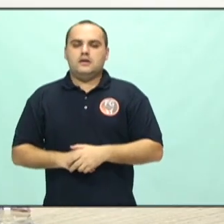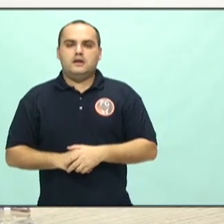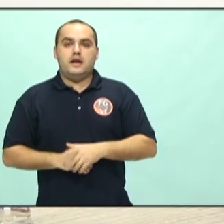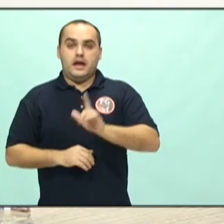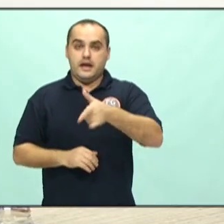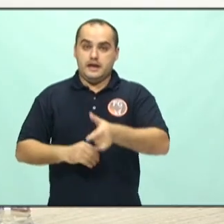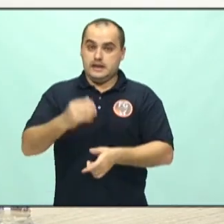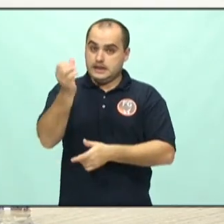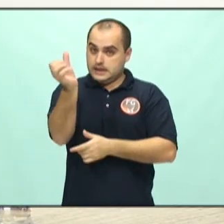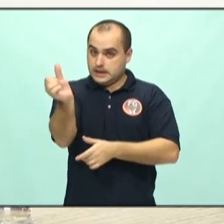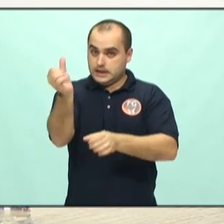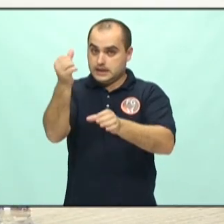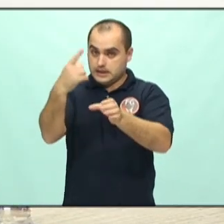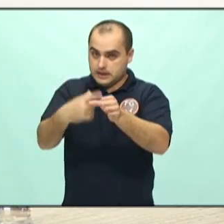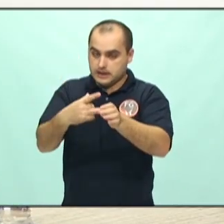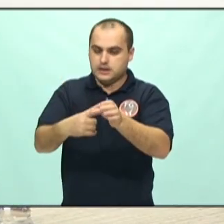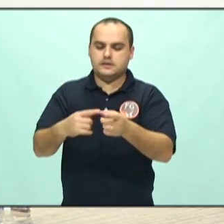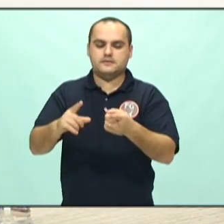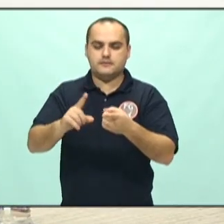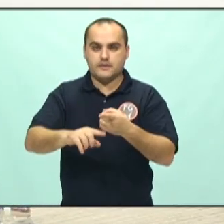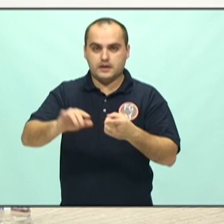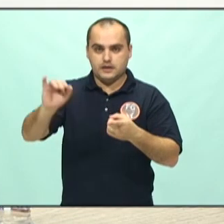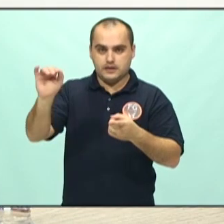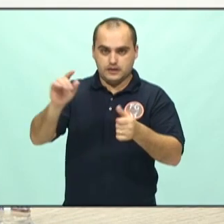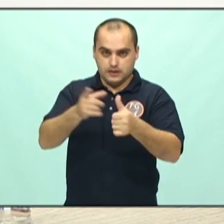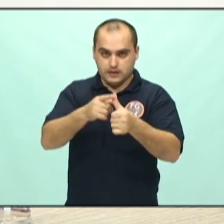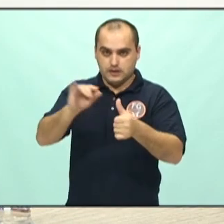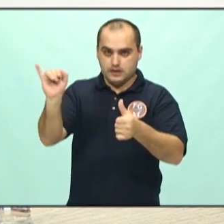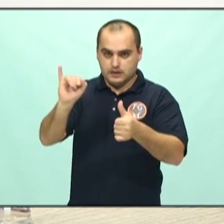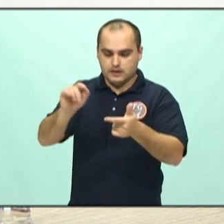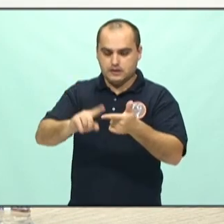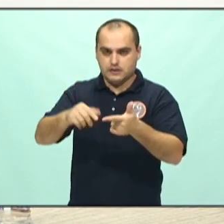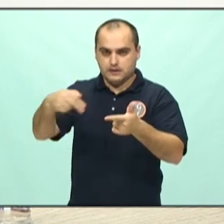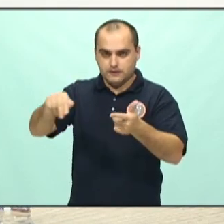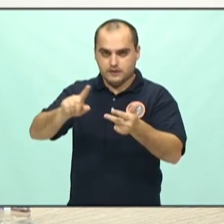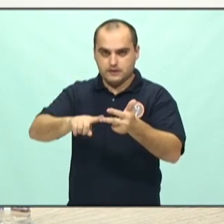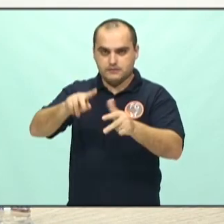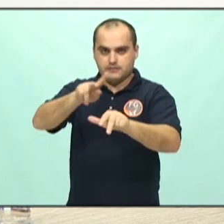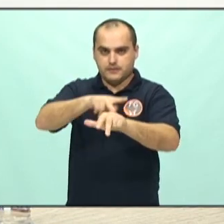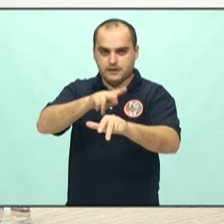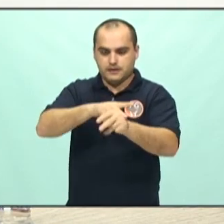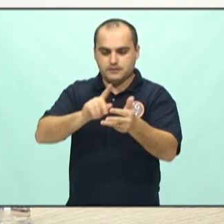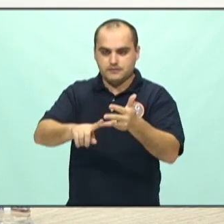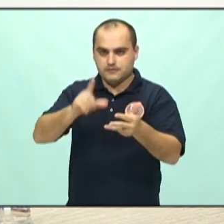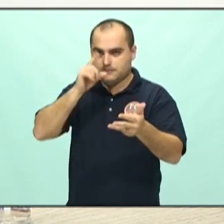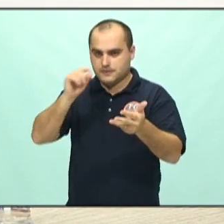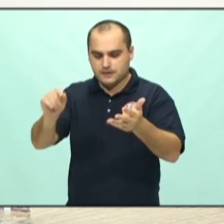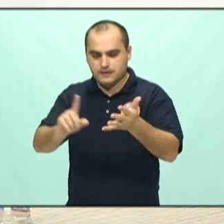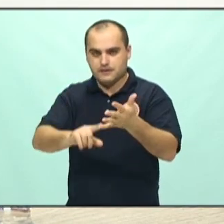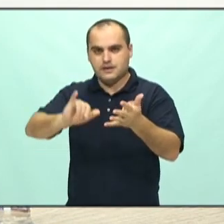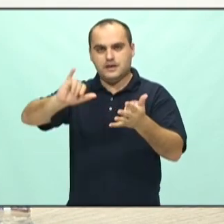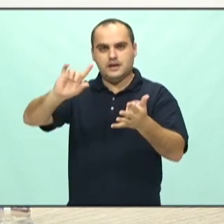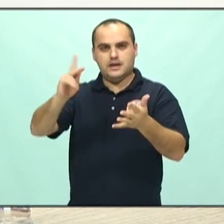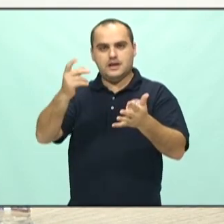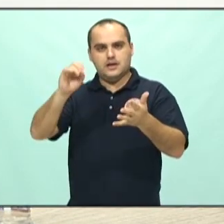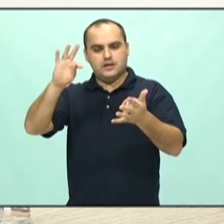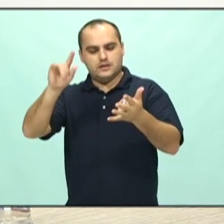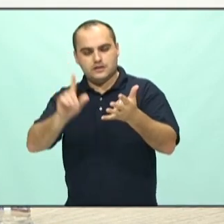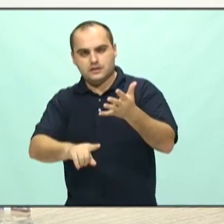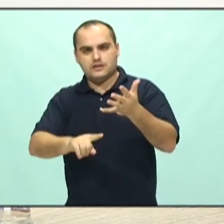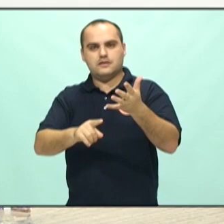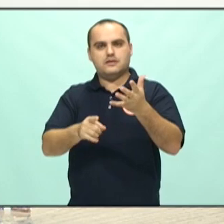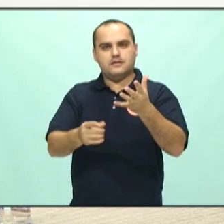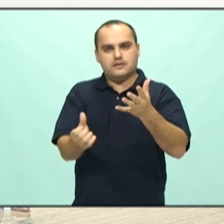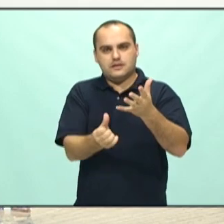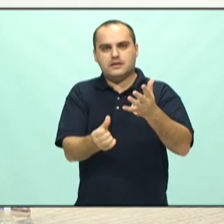6 cidades, né? Itajaí, Navegantes, Penha, Balneário Pissarras, Ilhota e Luiz Alves. Dentro desses 6